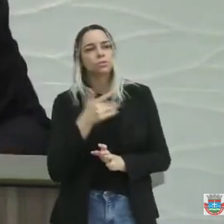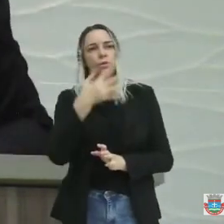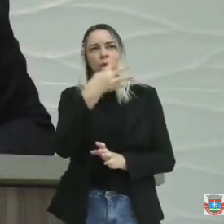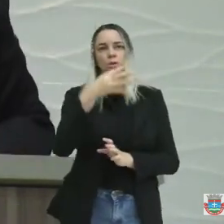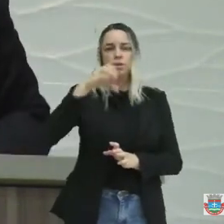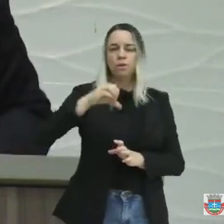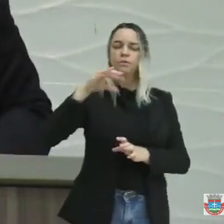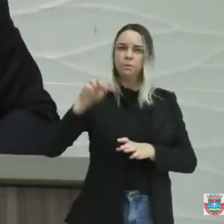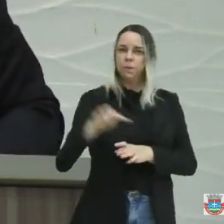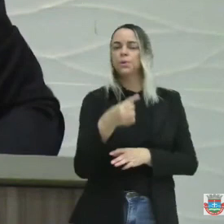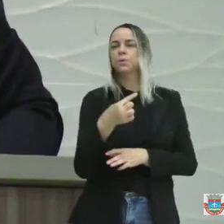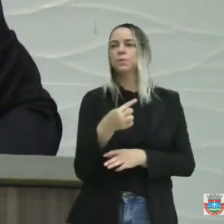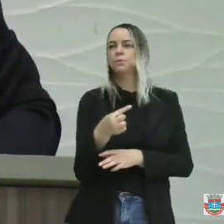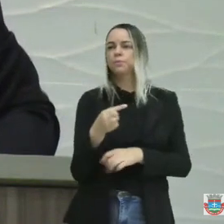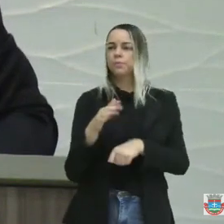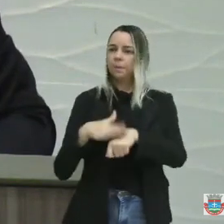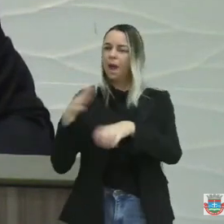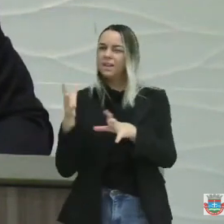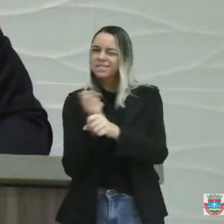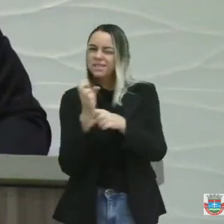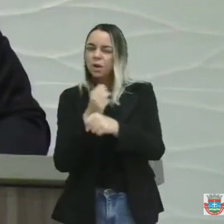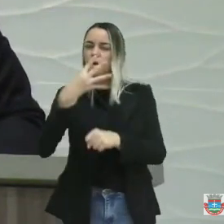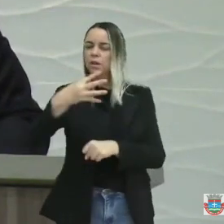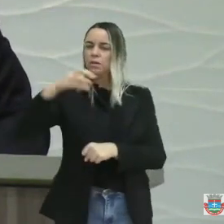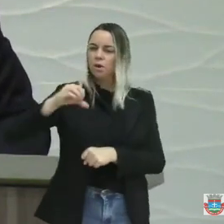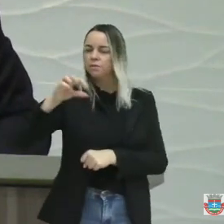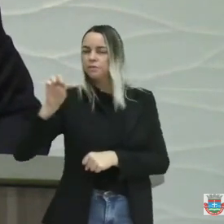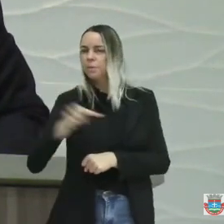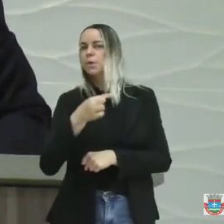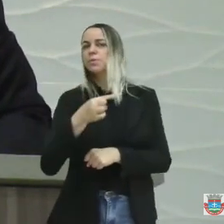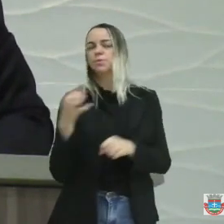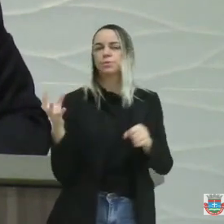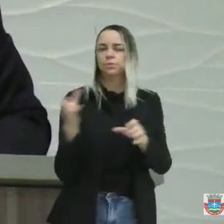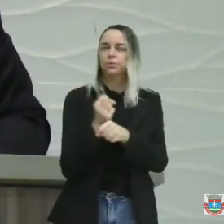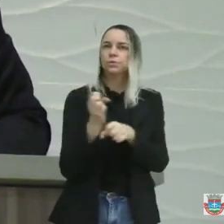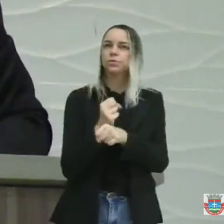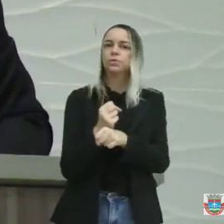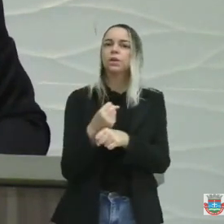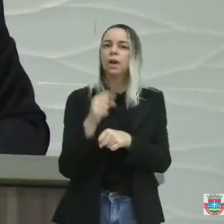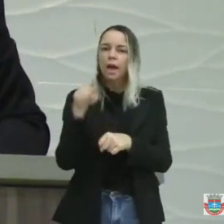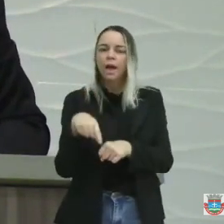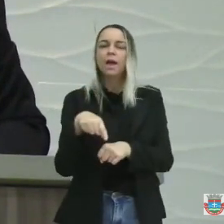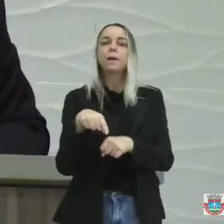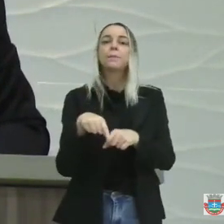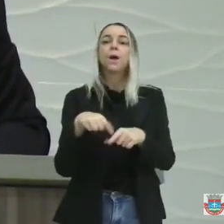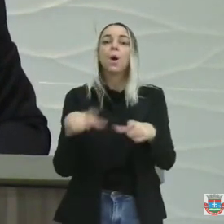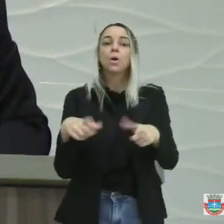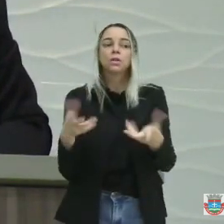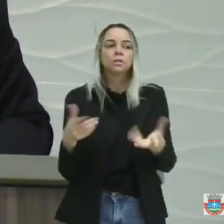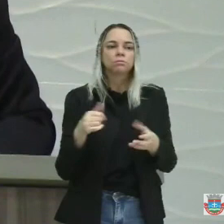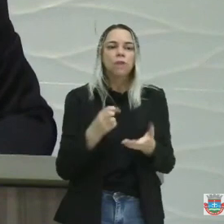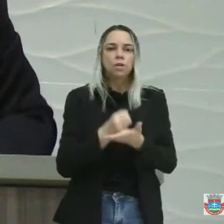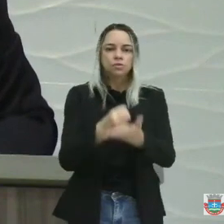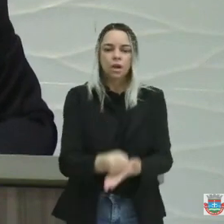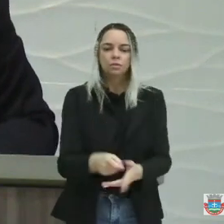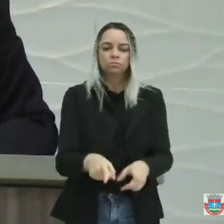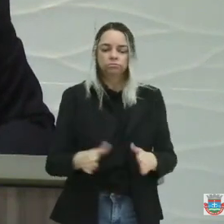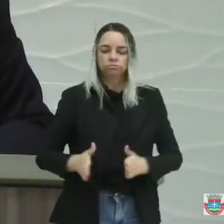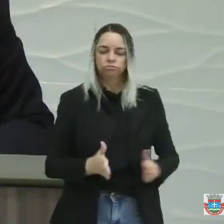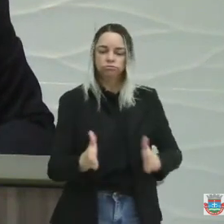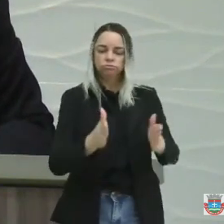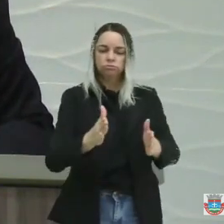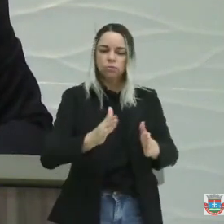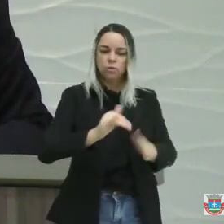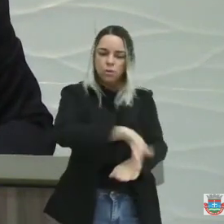mil. Tem mais uma de 49 mil para calçamento. Tem